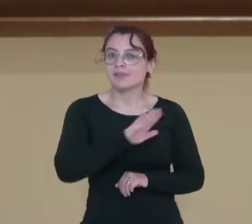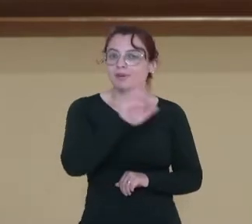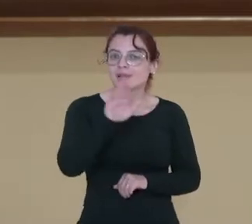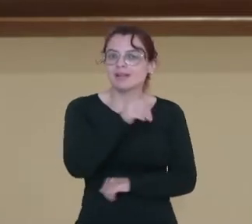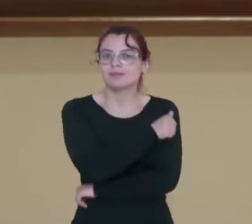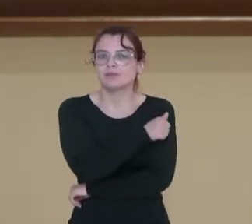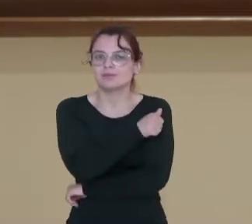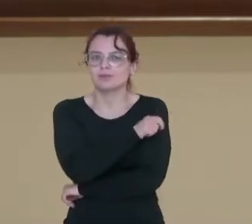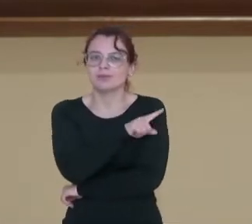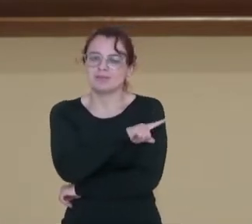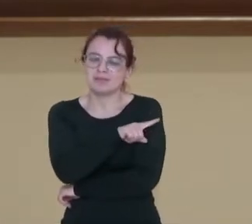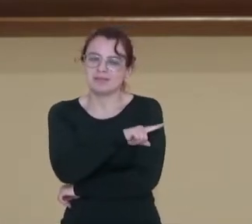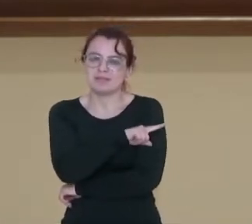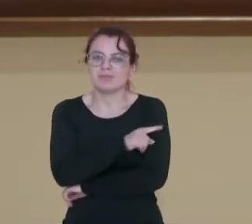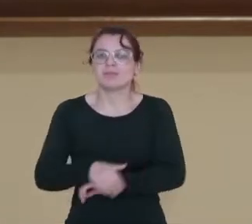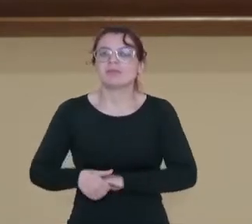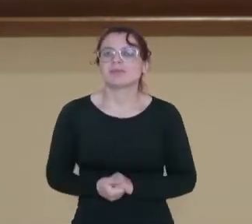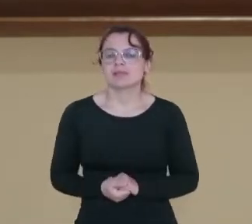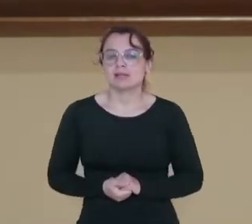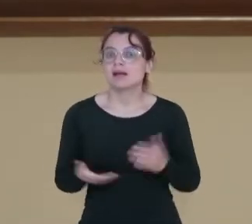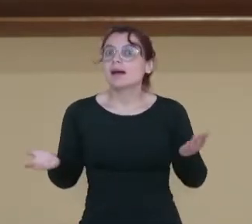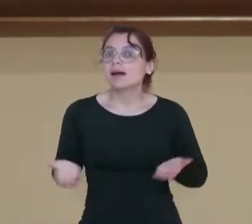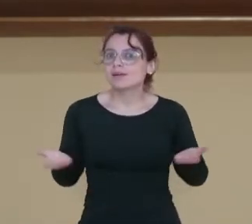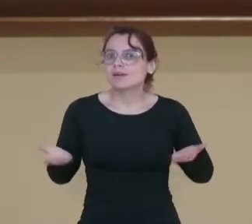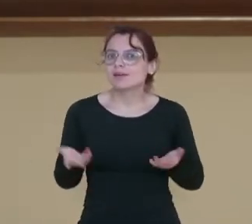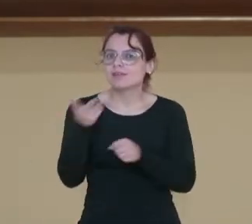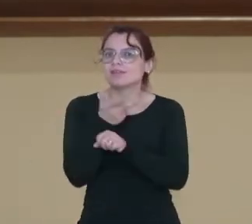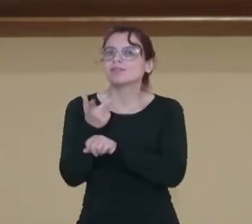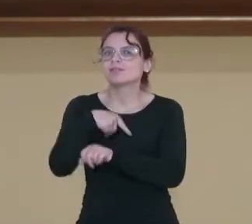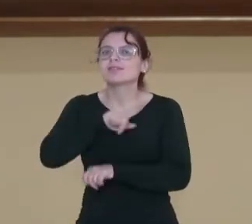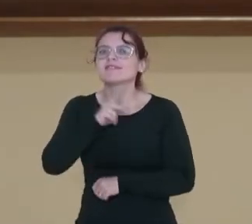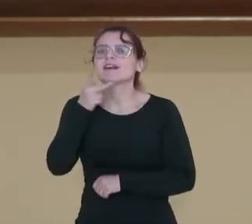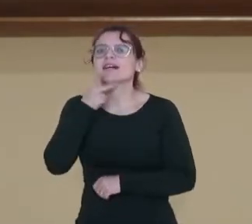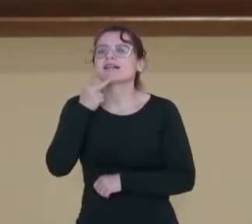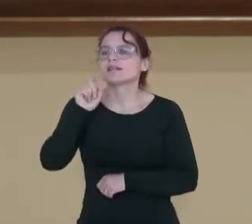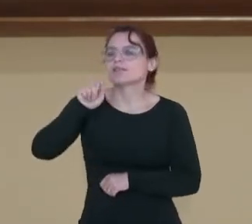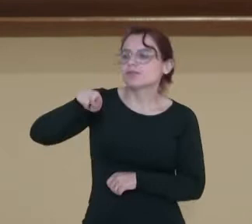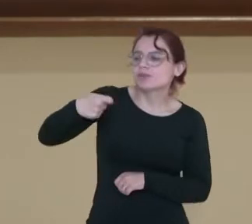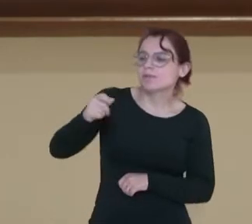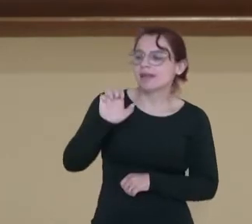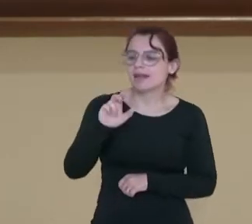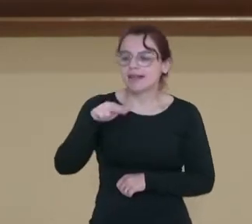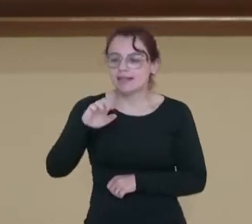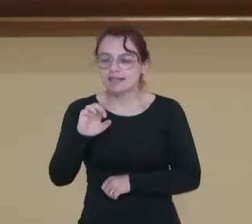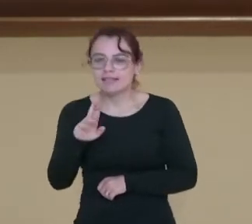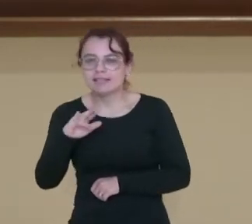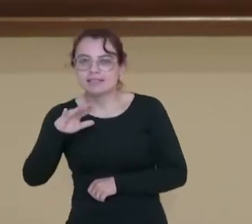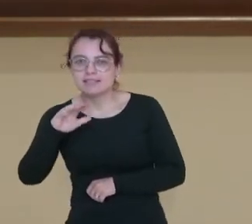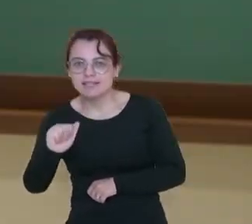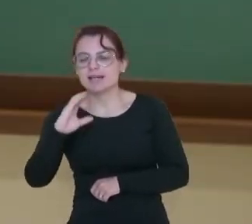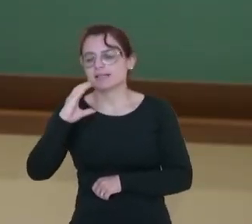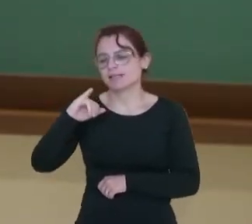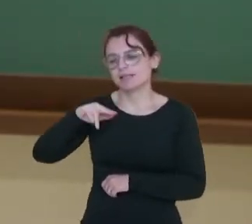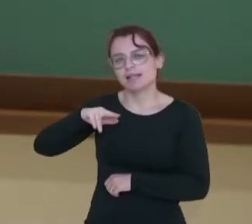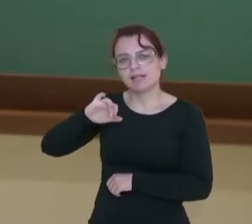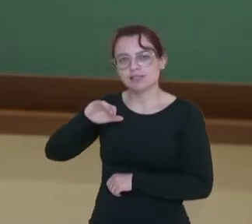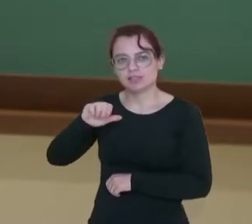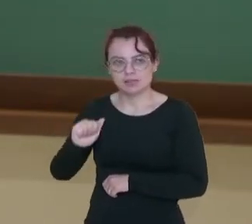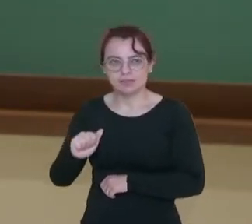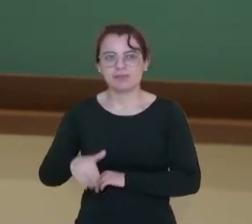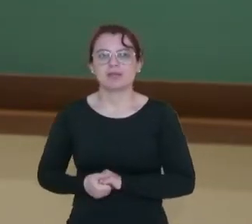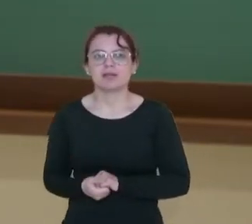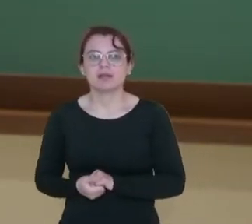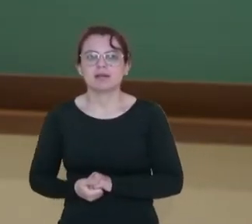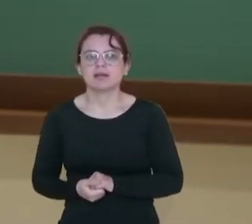Olá, estudantes da primeira série! Neste vídeo vamos falar sobre energia cinética. Olha só,